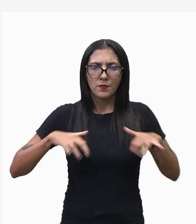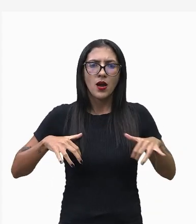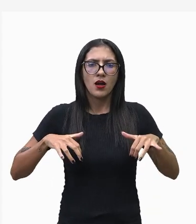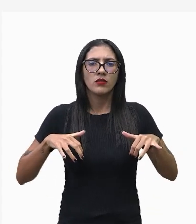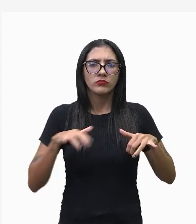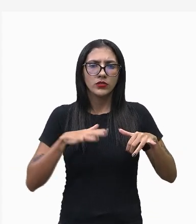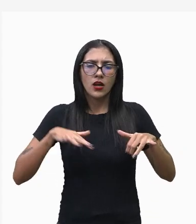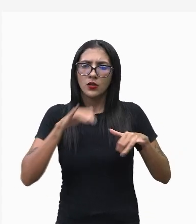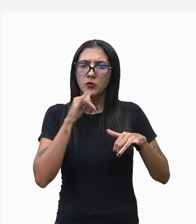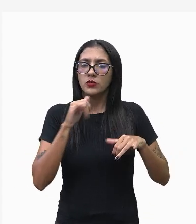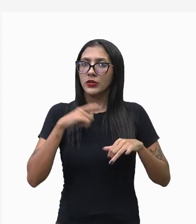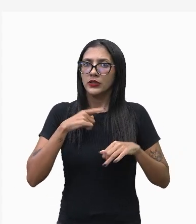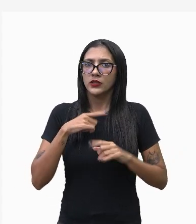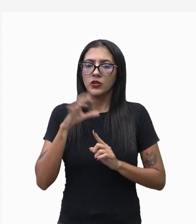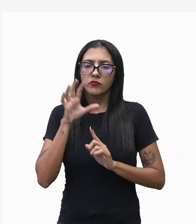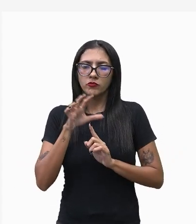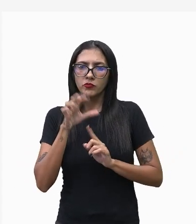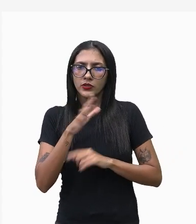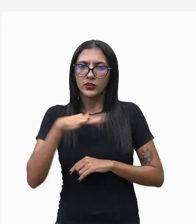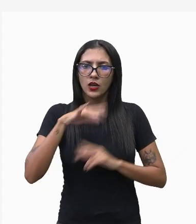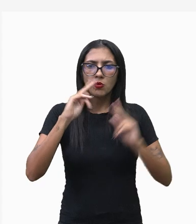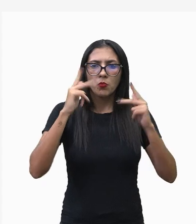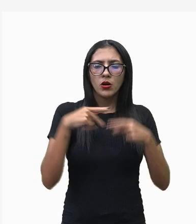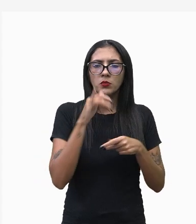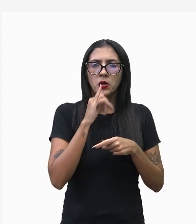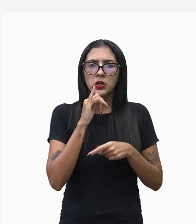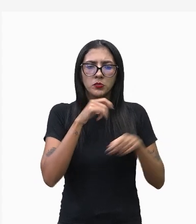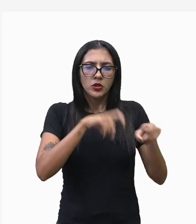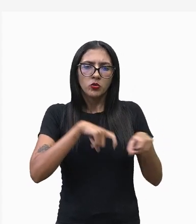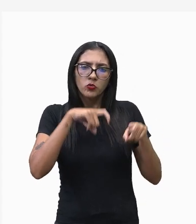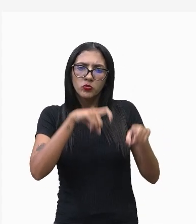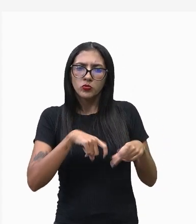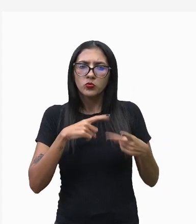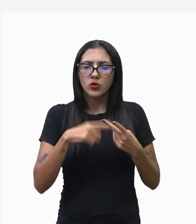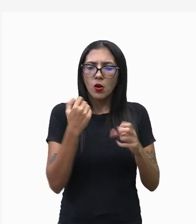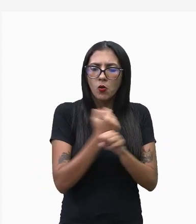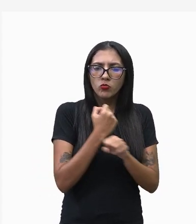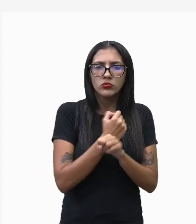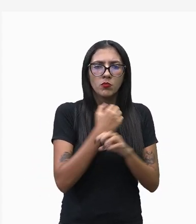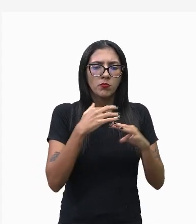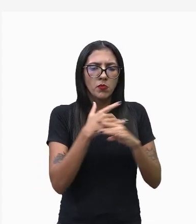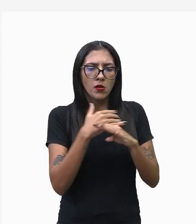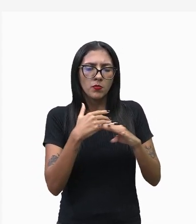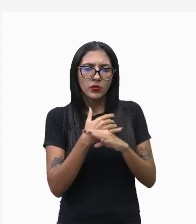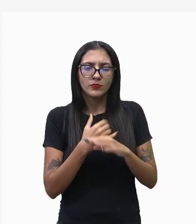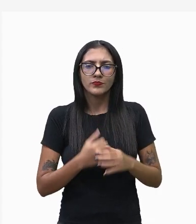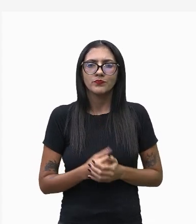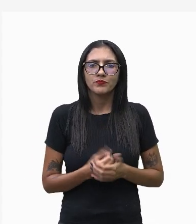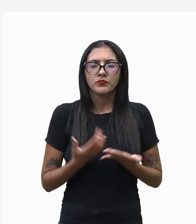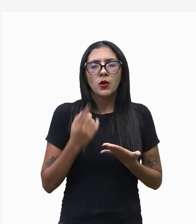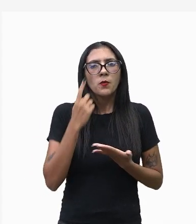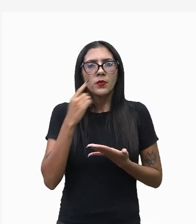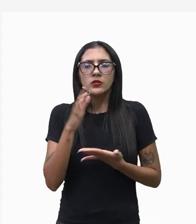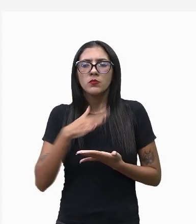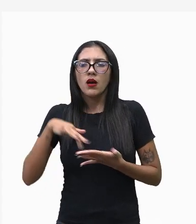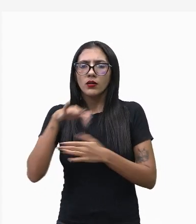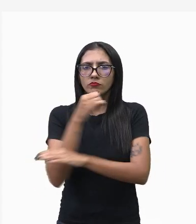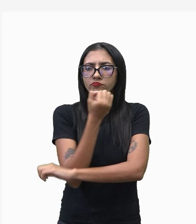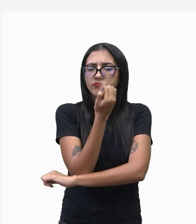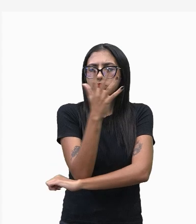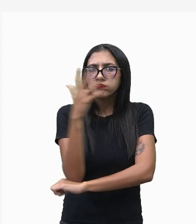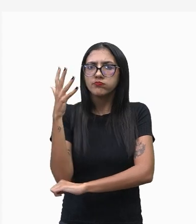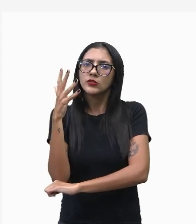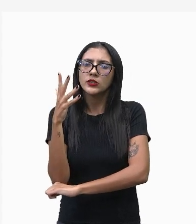por atividades humanas, como agricultura, urbanização e infraestrutura. Imagine você uma grande floresta que tem, por exemplo,